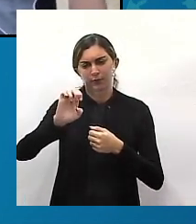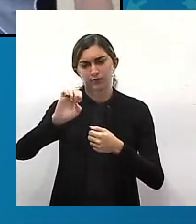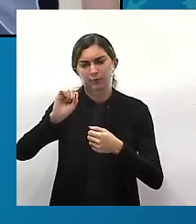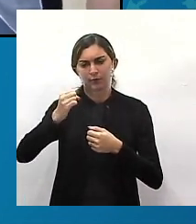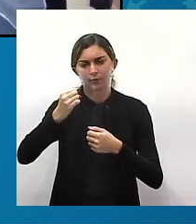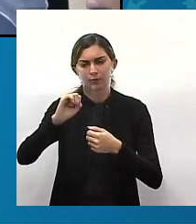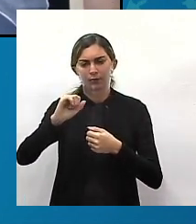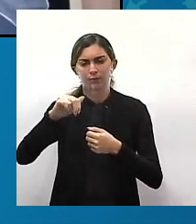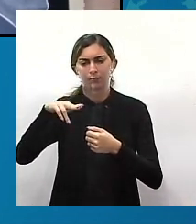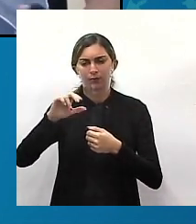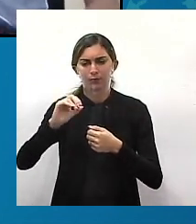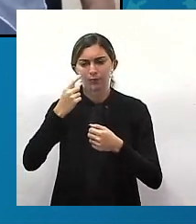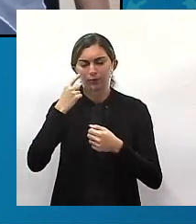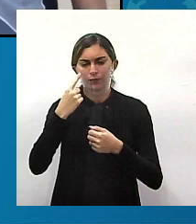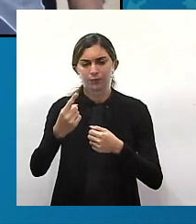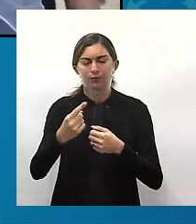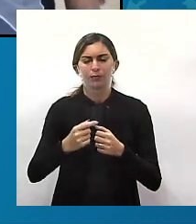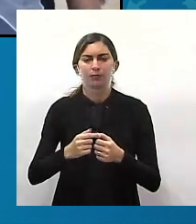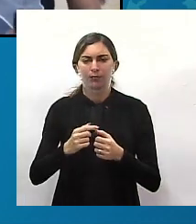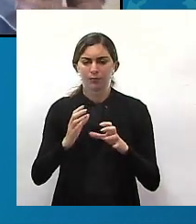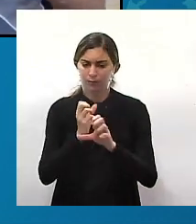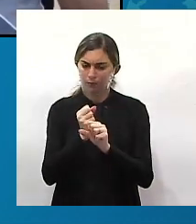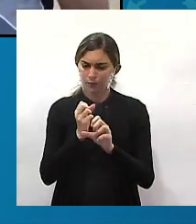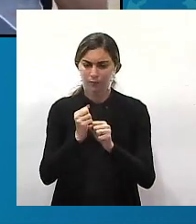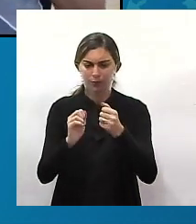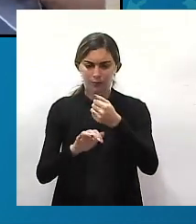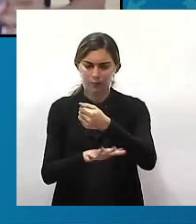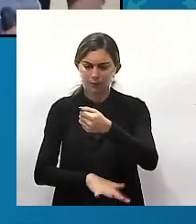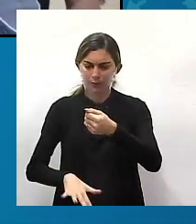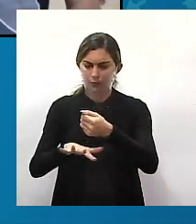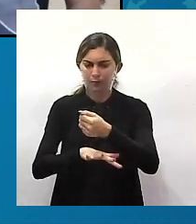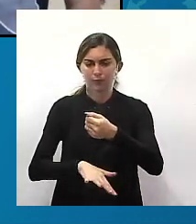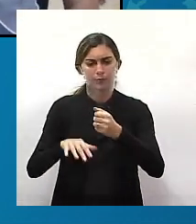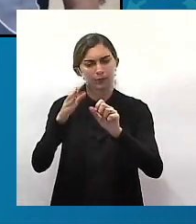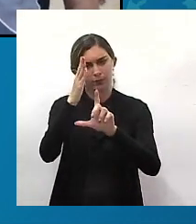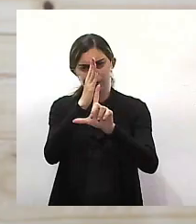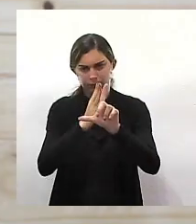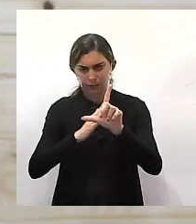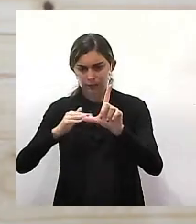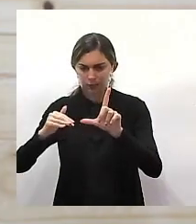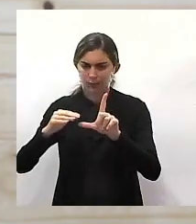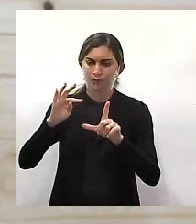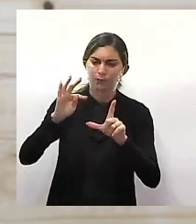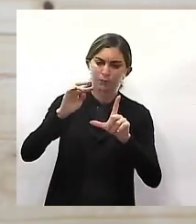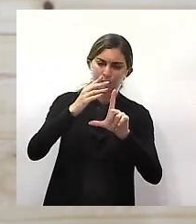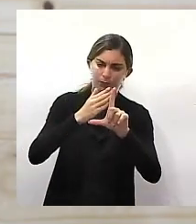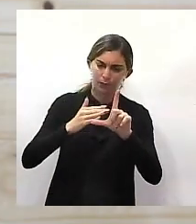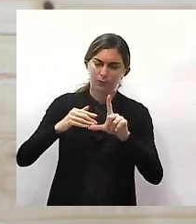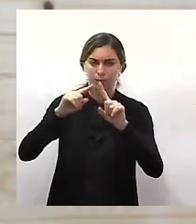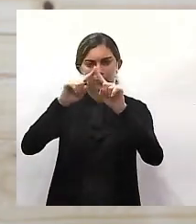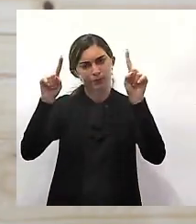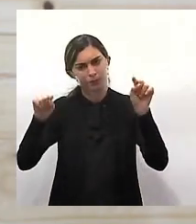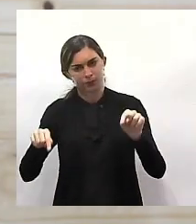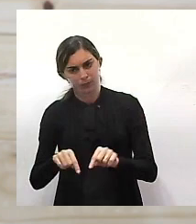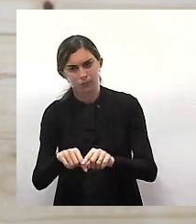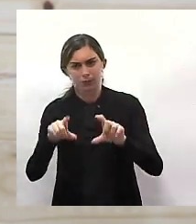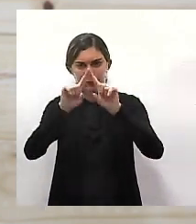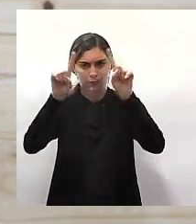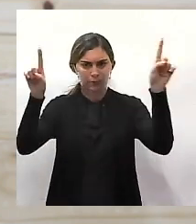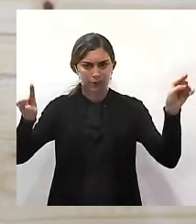quadriculadas. E para o cálculo dessas áreas, você tem que lembrar das áreas das figuras planas: triângulo, quadrado,